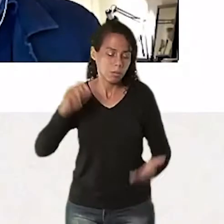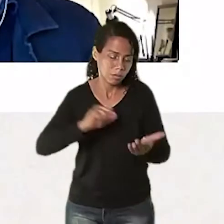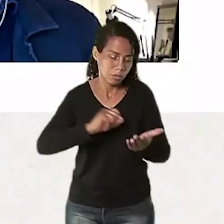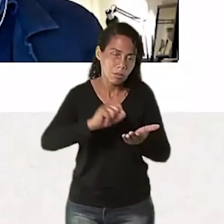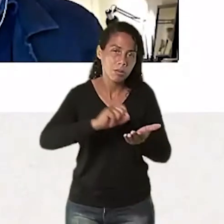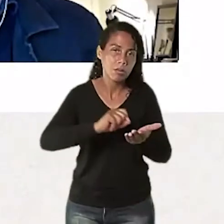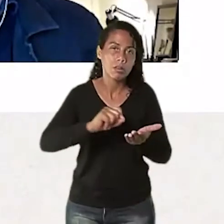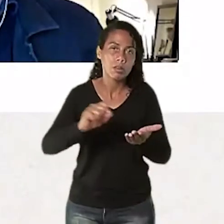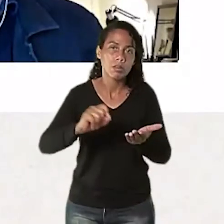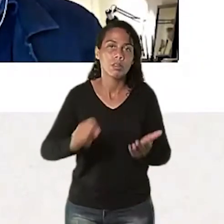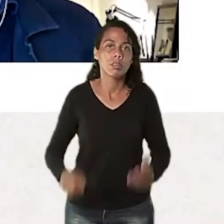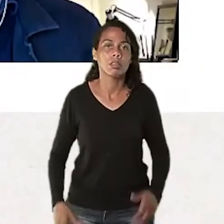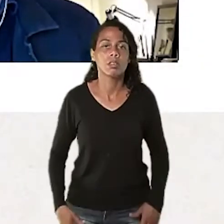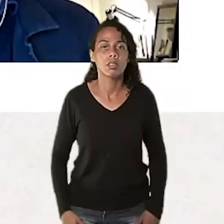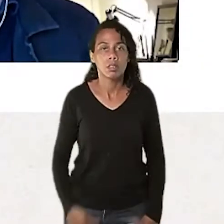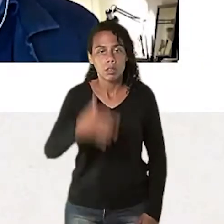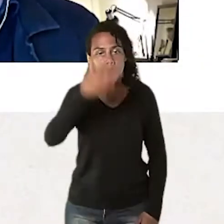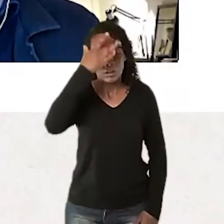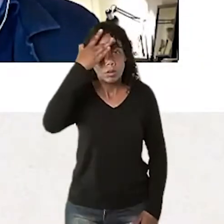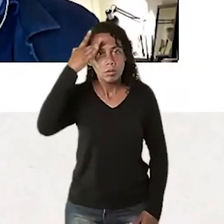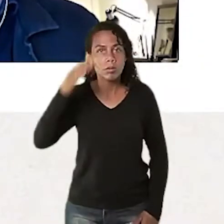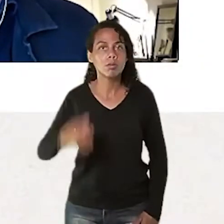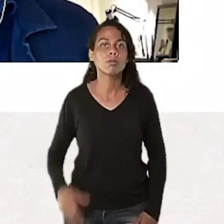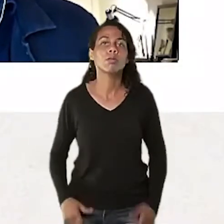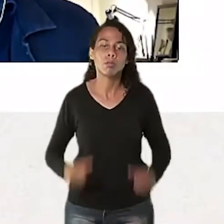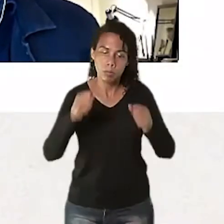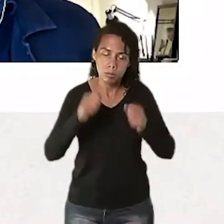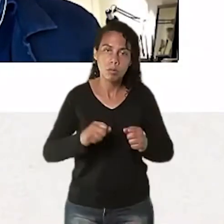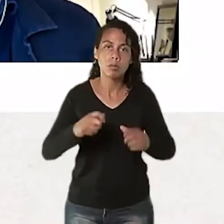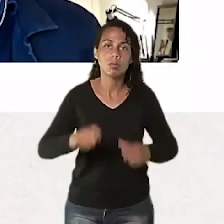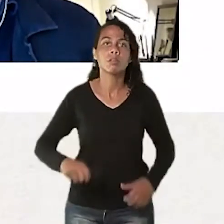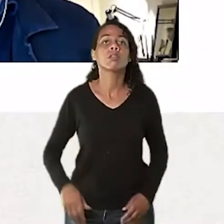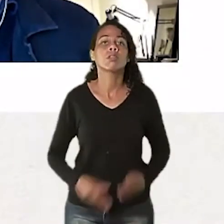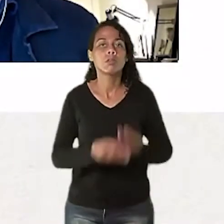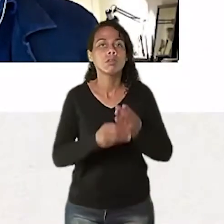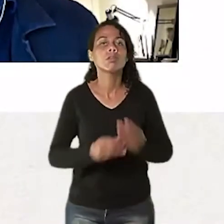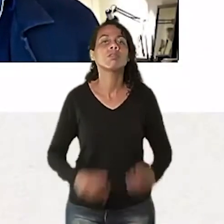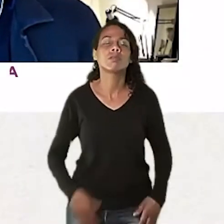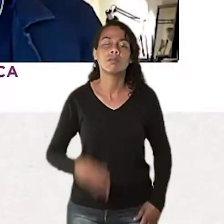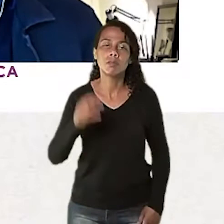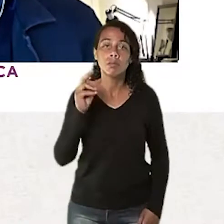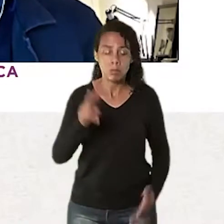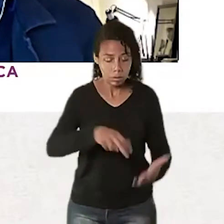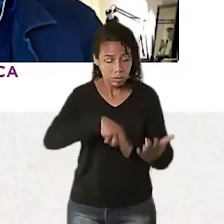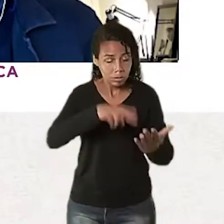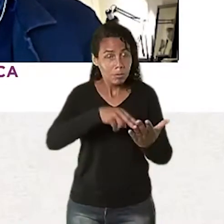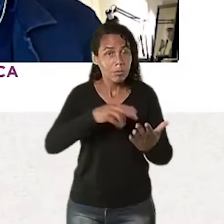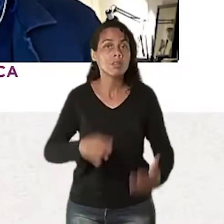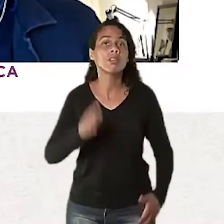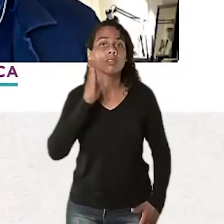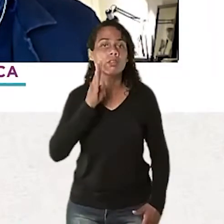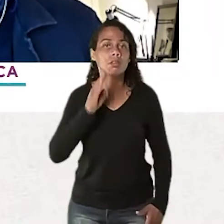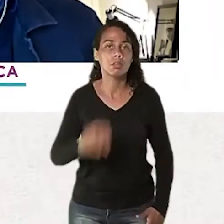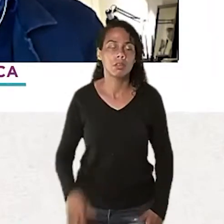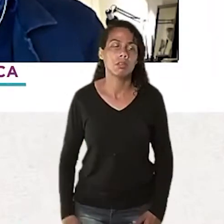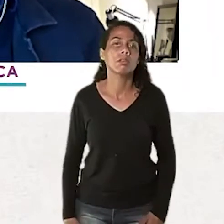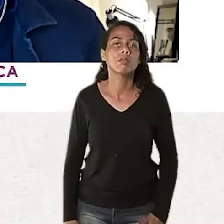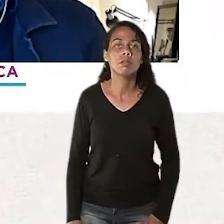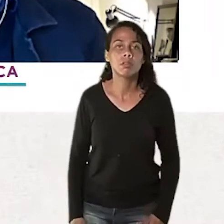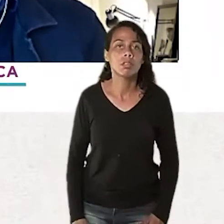comigo. Legal, porque eu li o seu livro e ele nos traz a